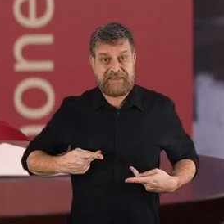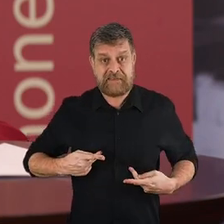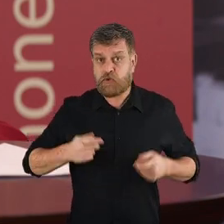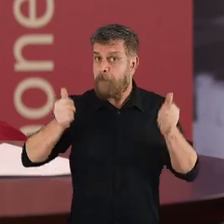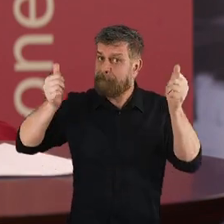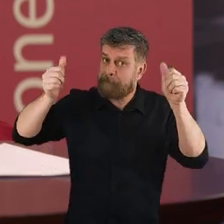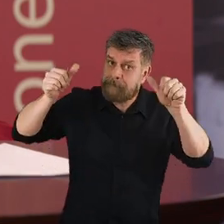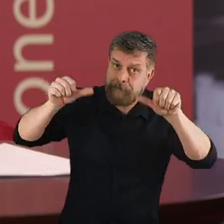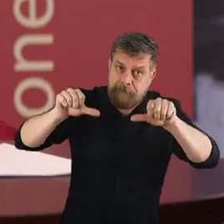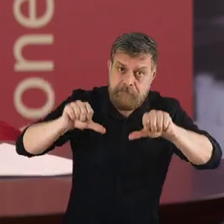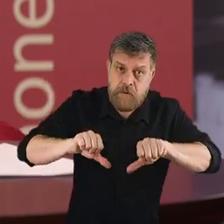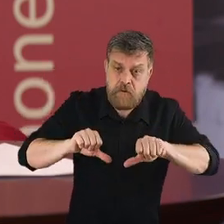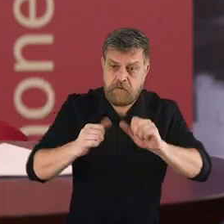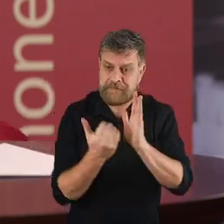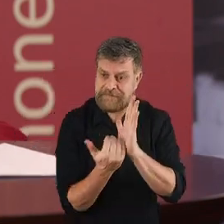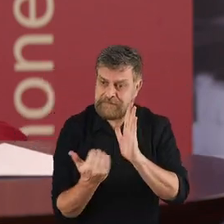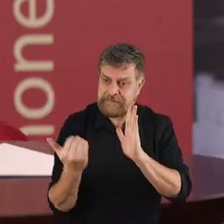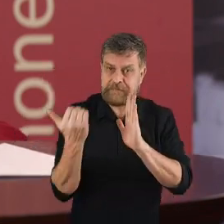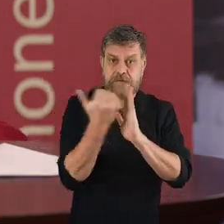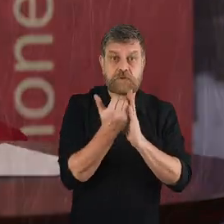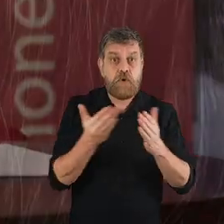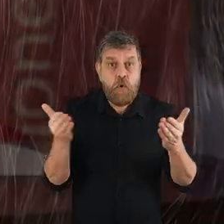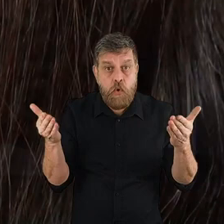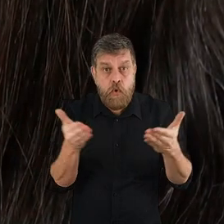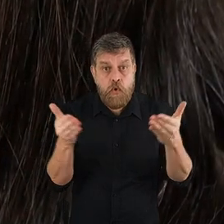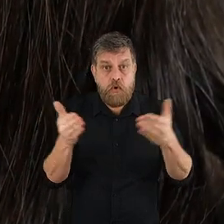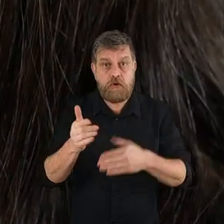piorou, só aumentou e hoje é